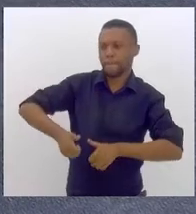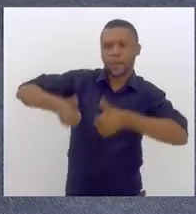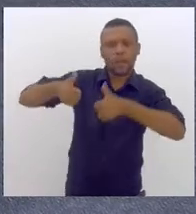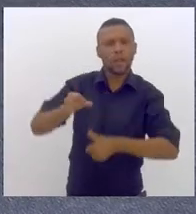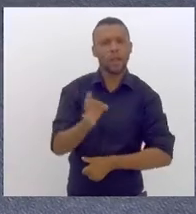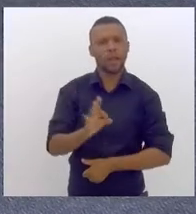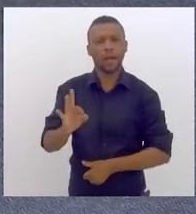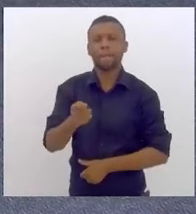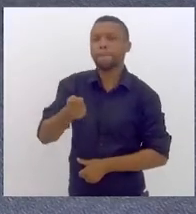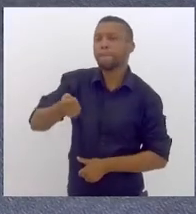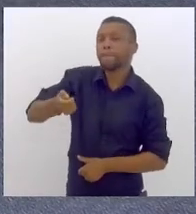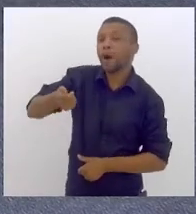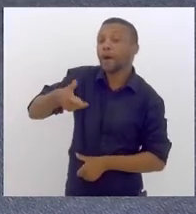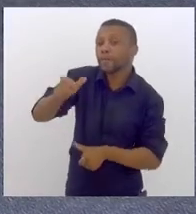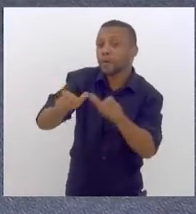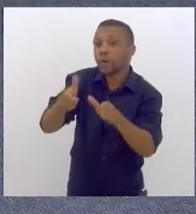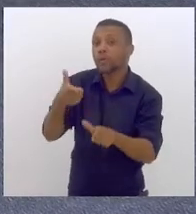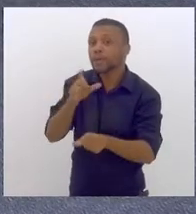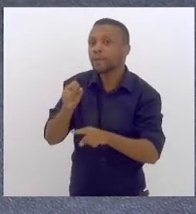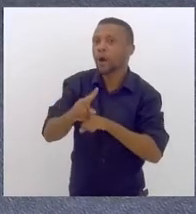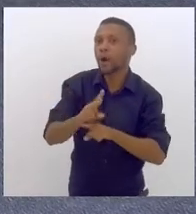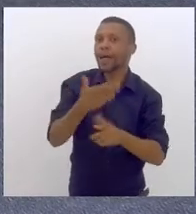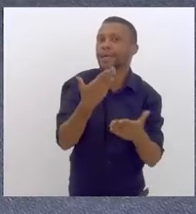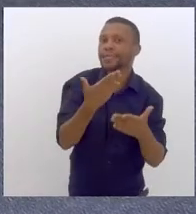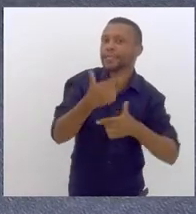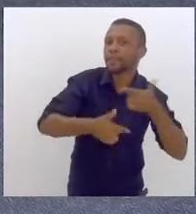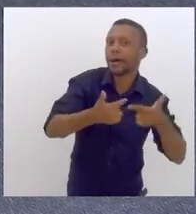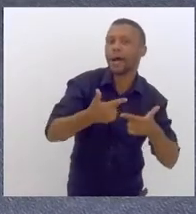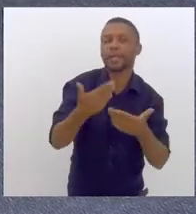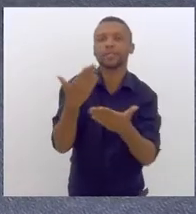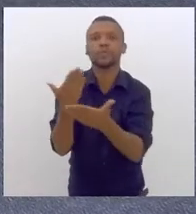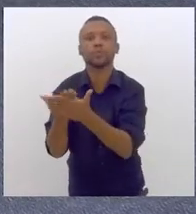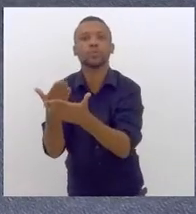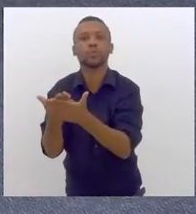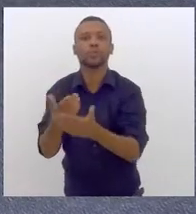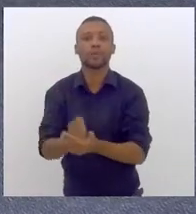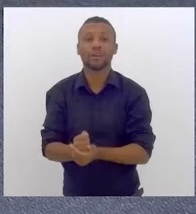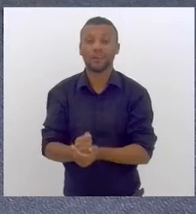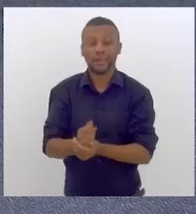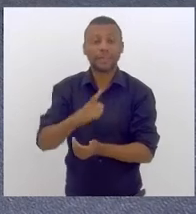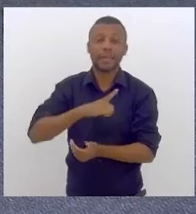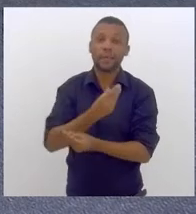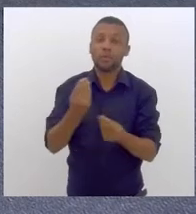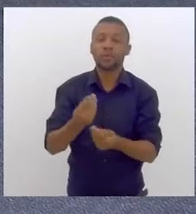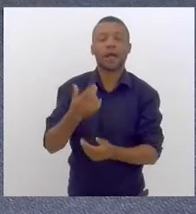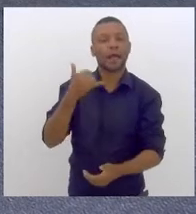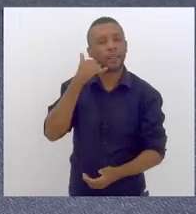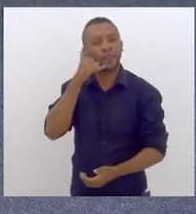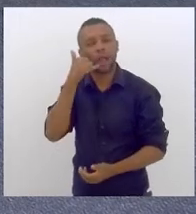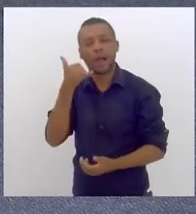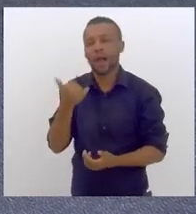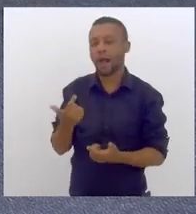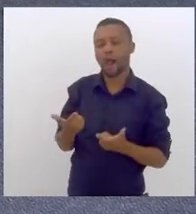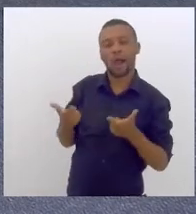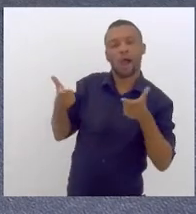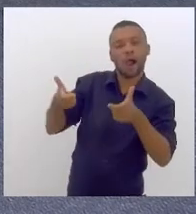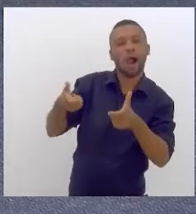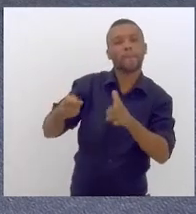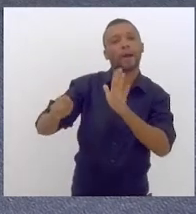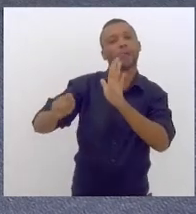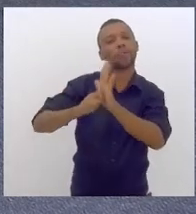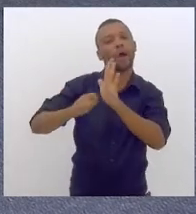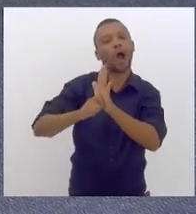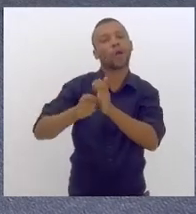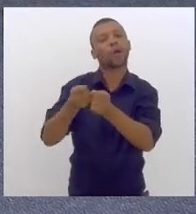trabalha, pouquíssima gente estuda. O que não falta lá dentro é celular, arma, droga, controle de